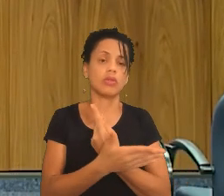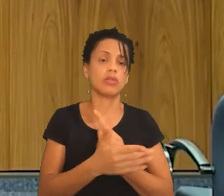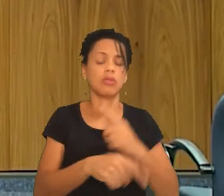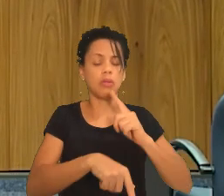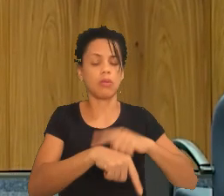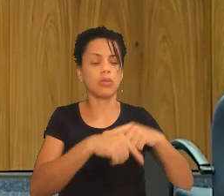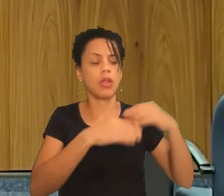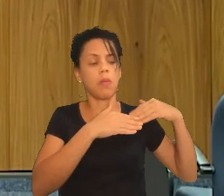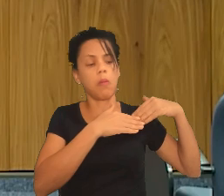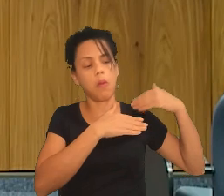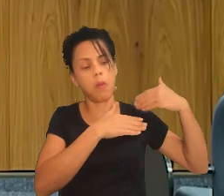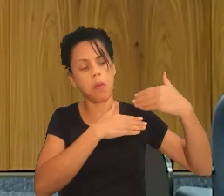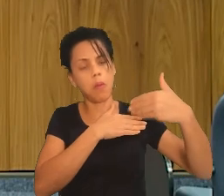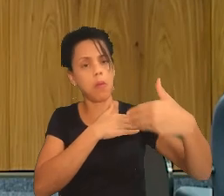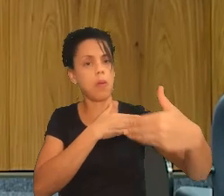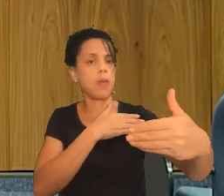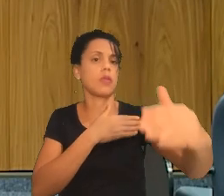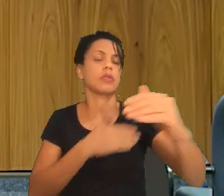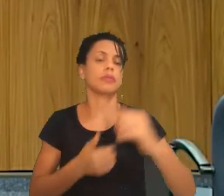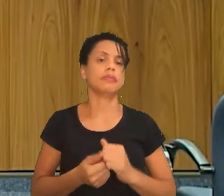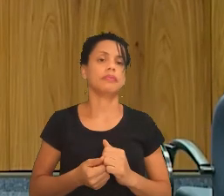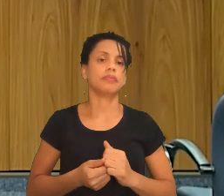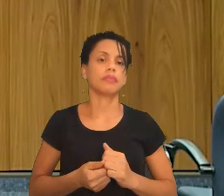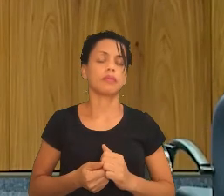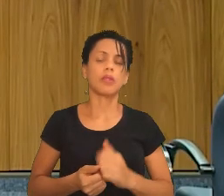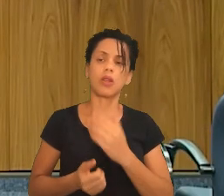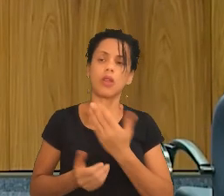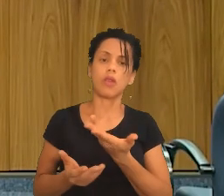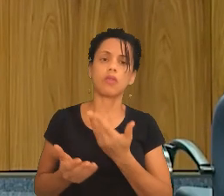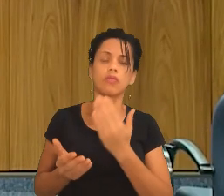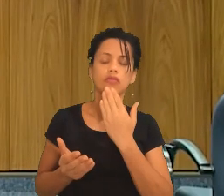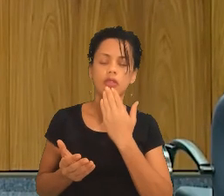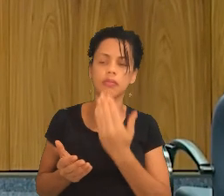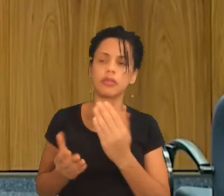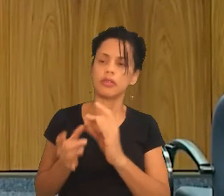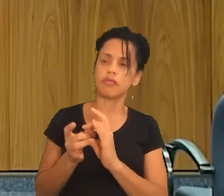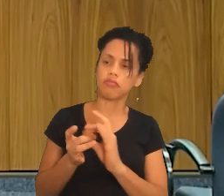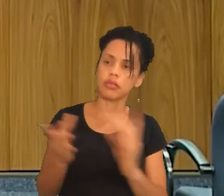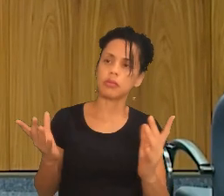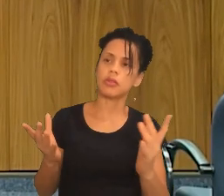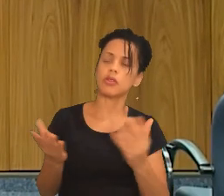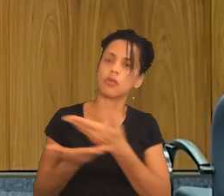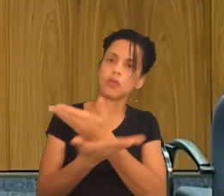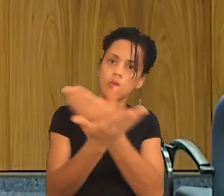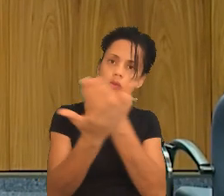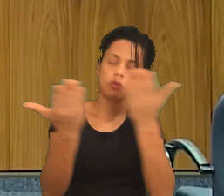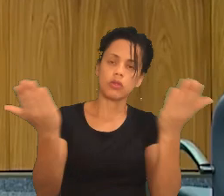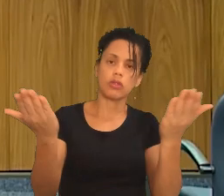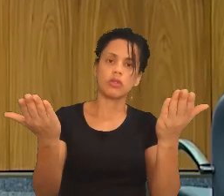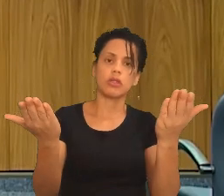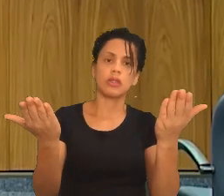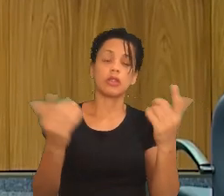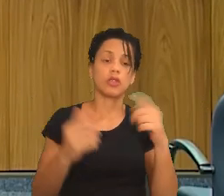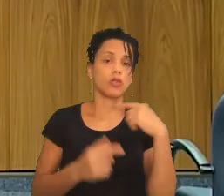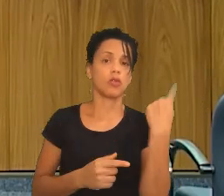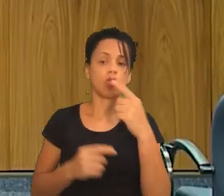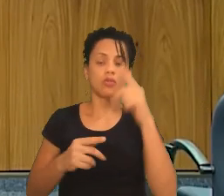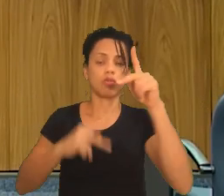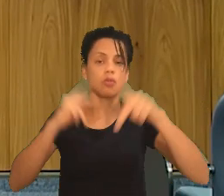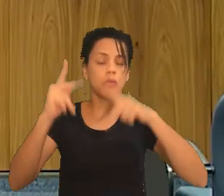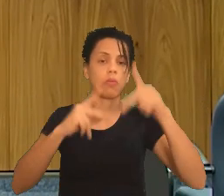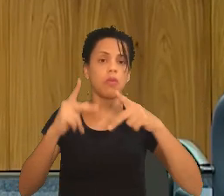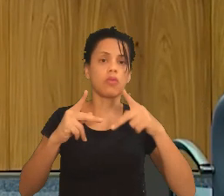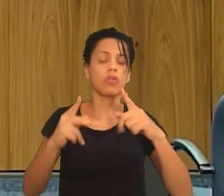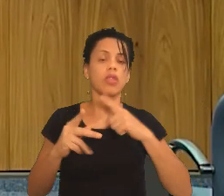né? Eu vou pedir permissão aqui para todos vocês. Nosso povo tem um costume de, antes de qualquer conversa, a